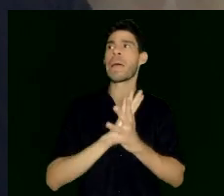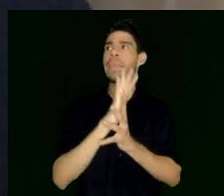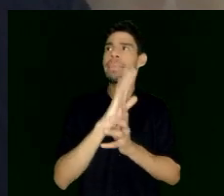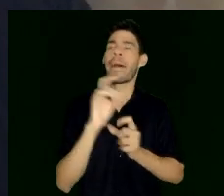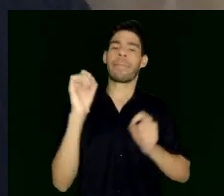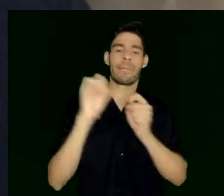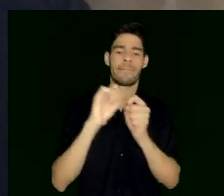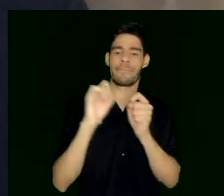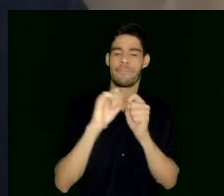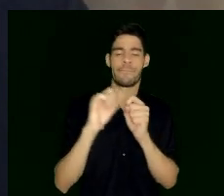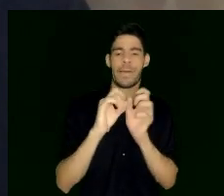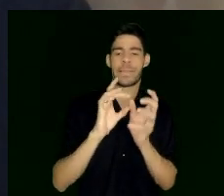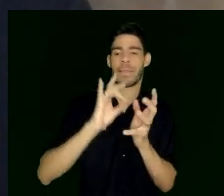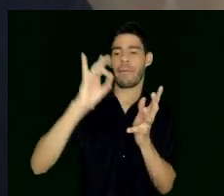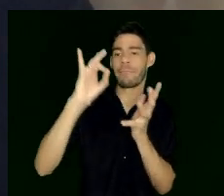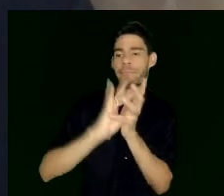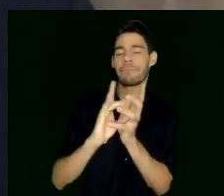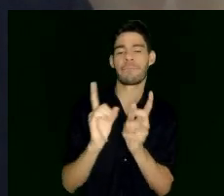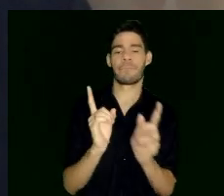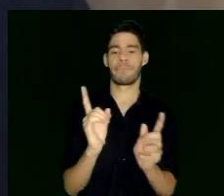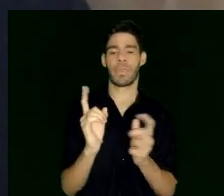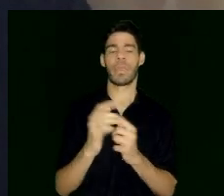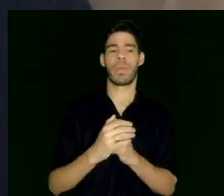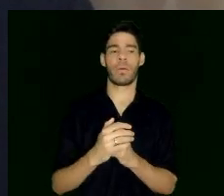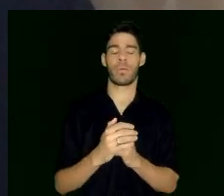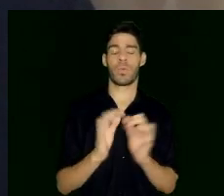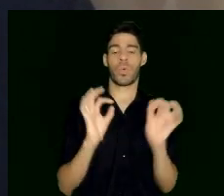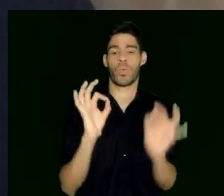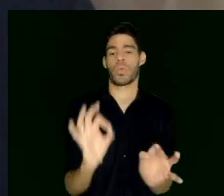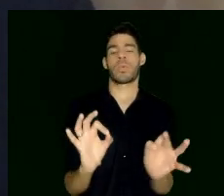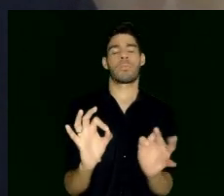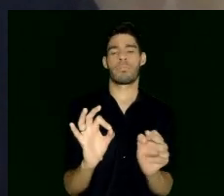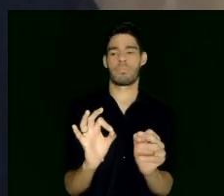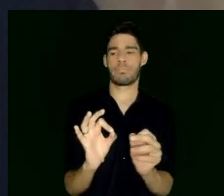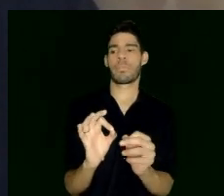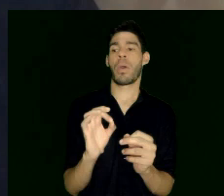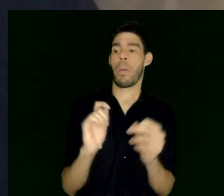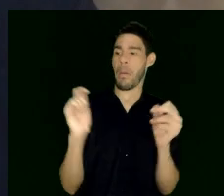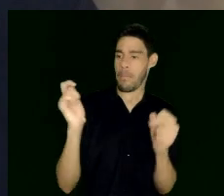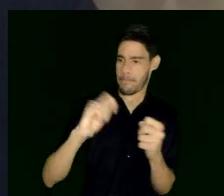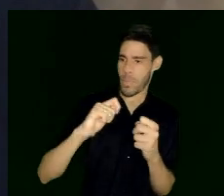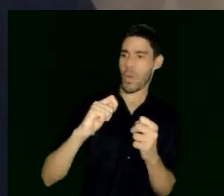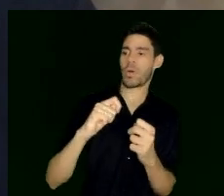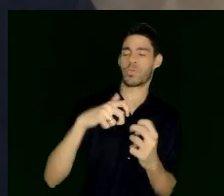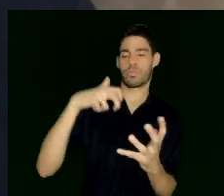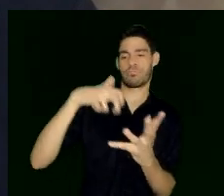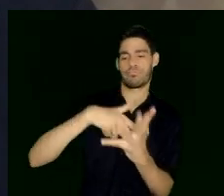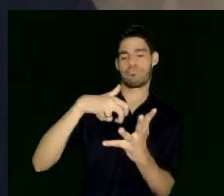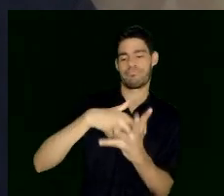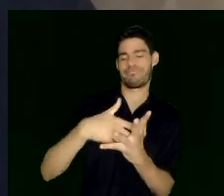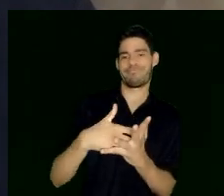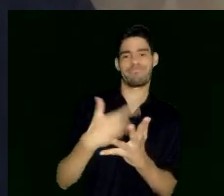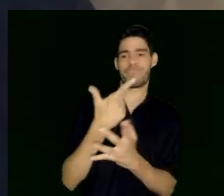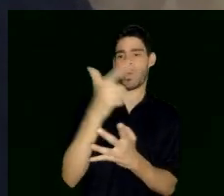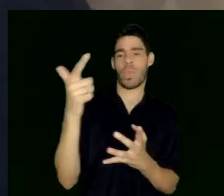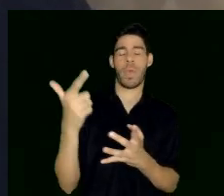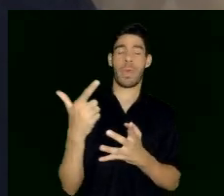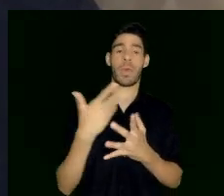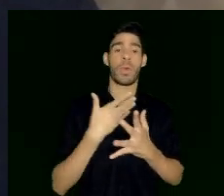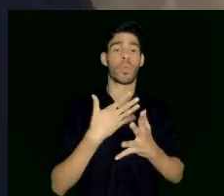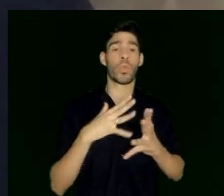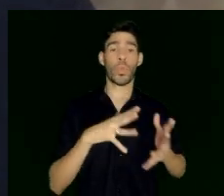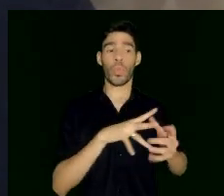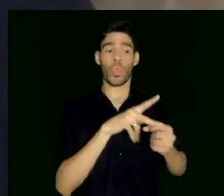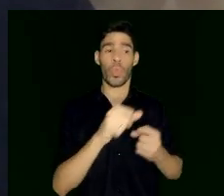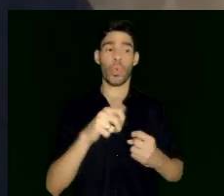que não estavam sendo feitas de um modo eficaz, de um modo correto, e que isso poderia gerar uma impunidade, de modo que